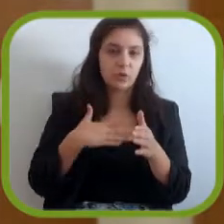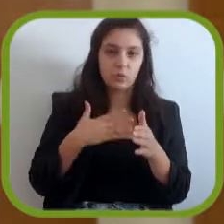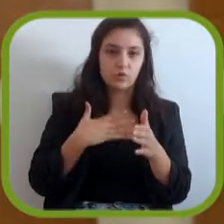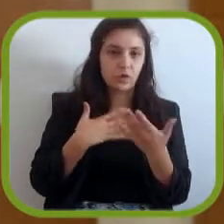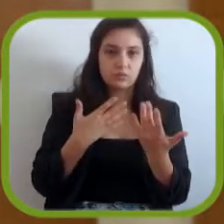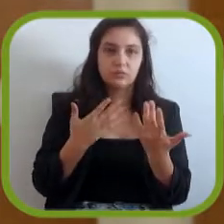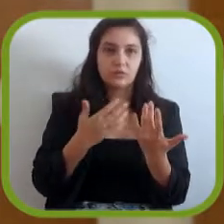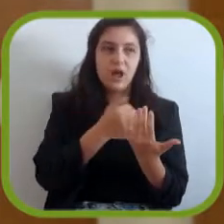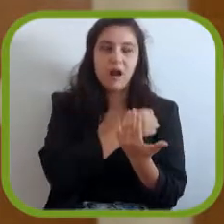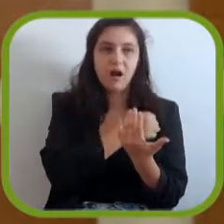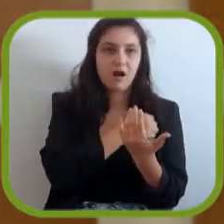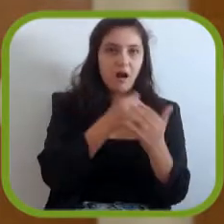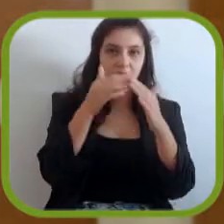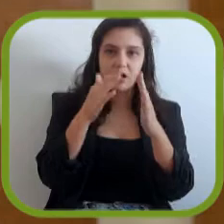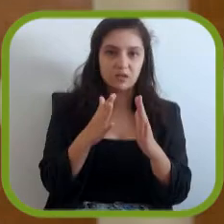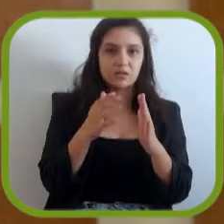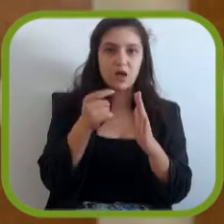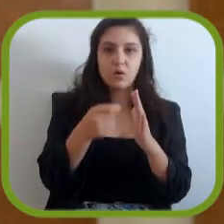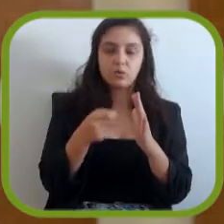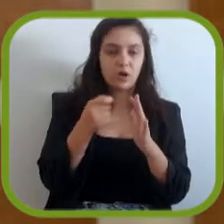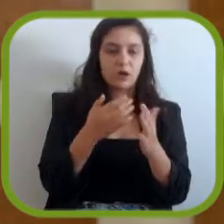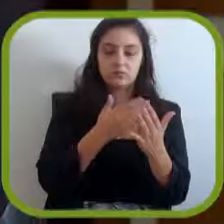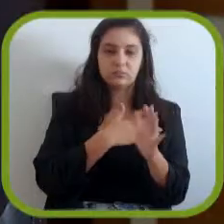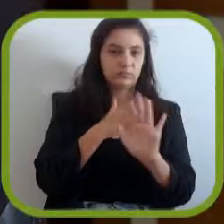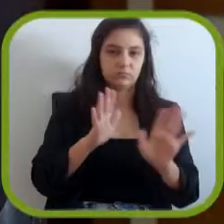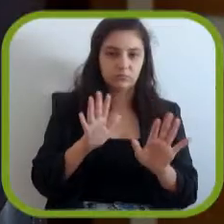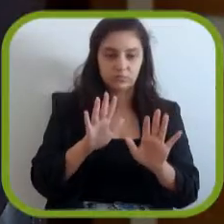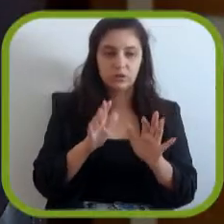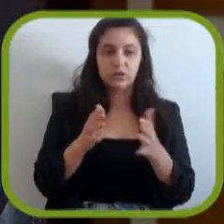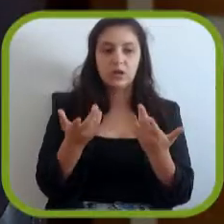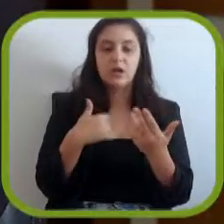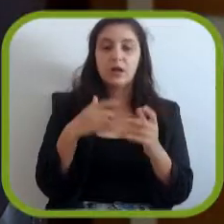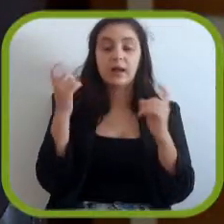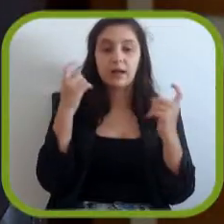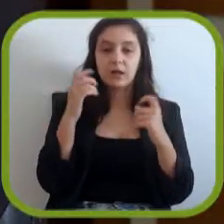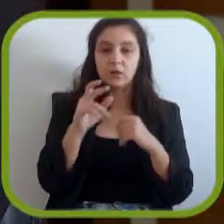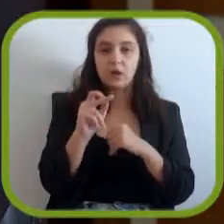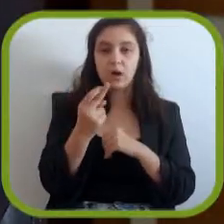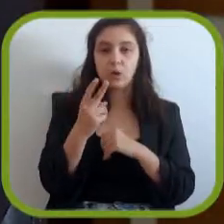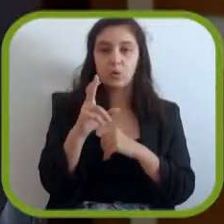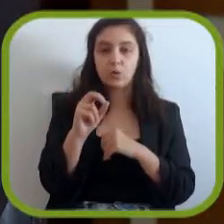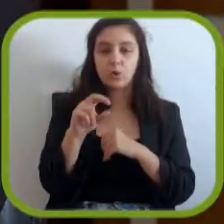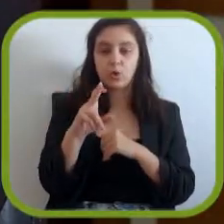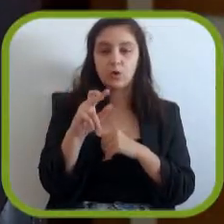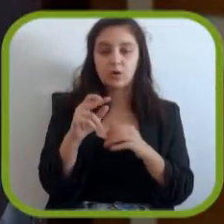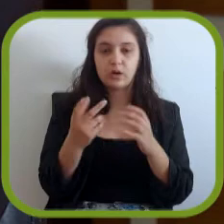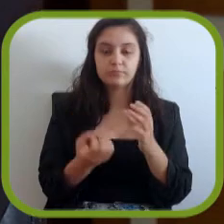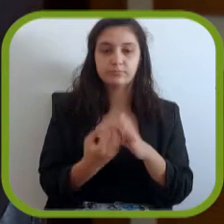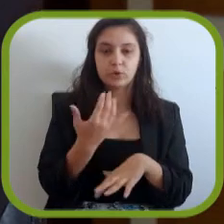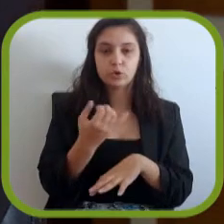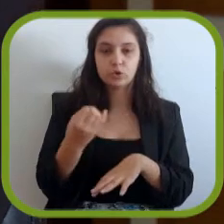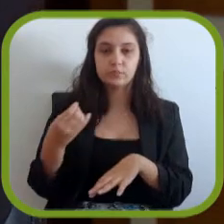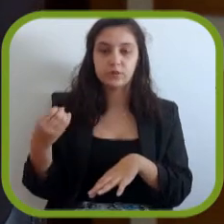até em alugueres de habitações, para uma série de desvantagens. A Rádio Aurora foi fundada em 2009 e é o